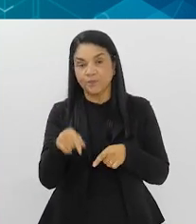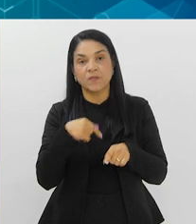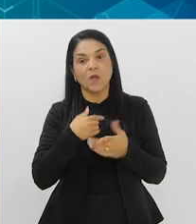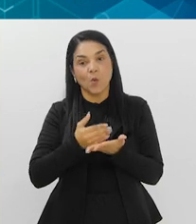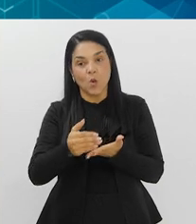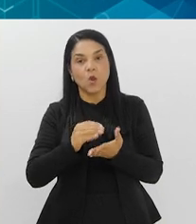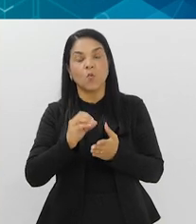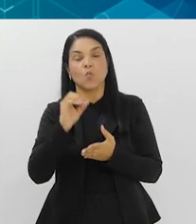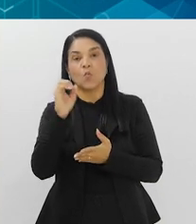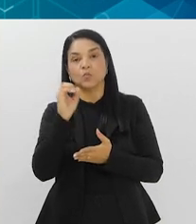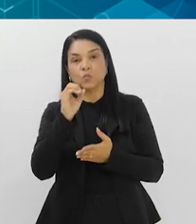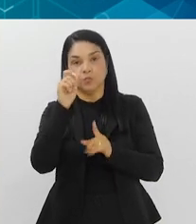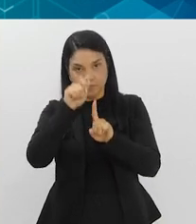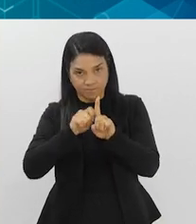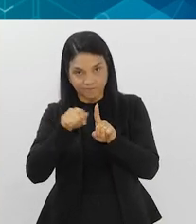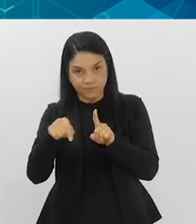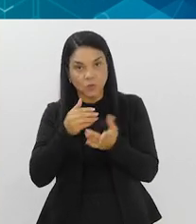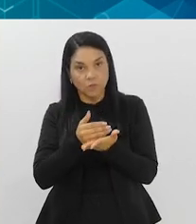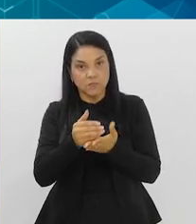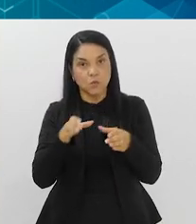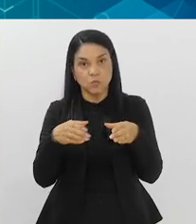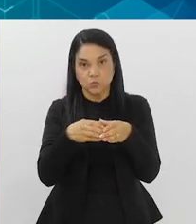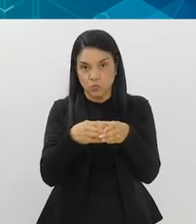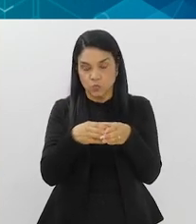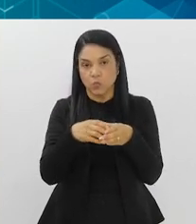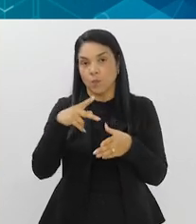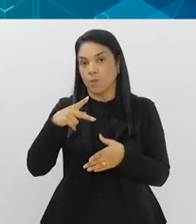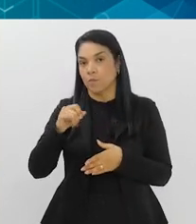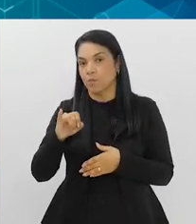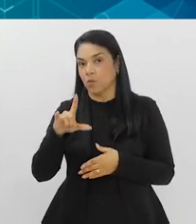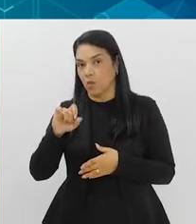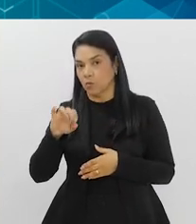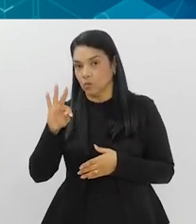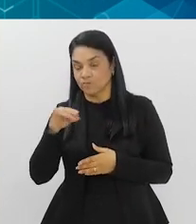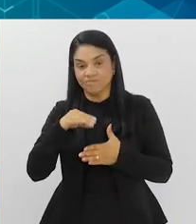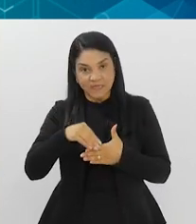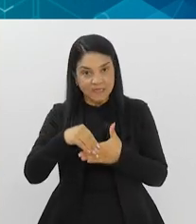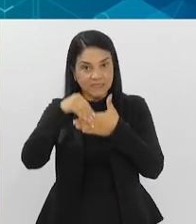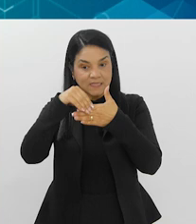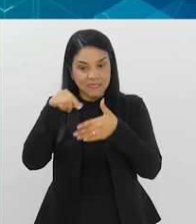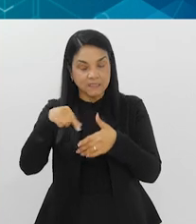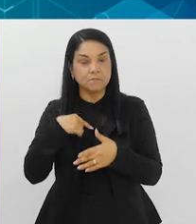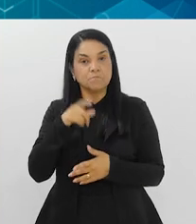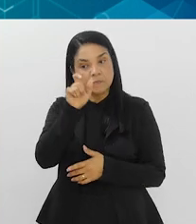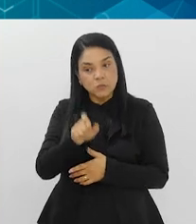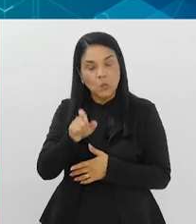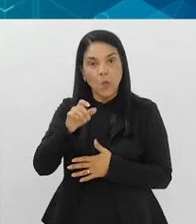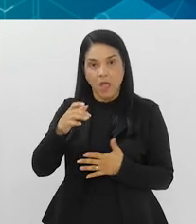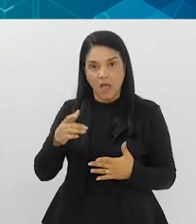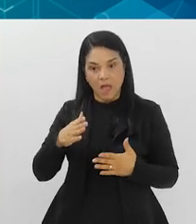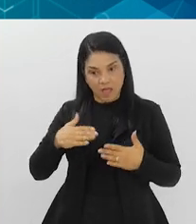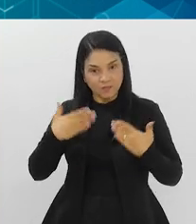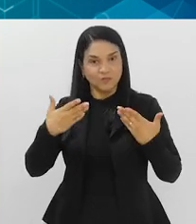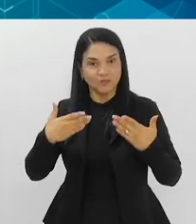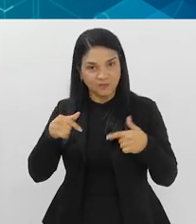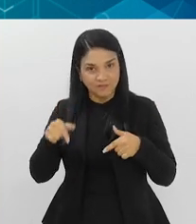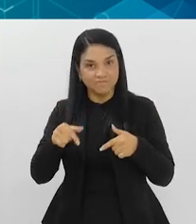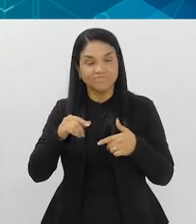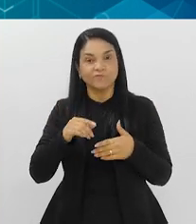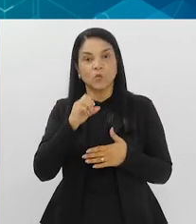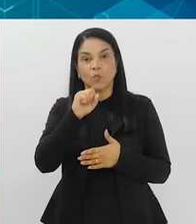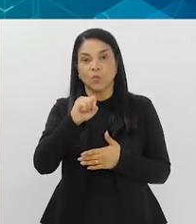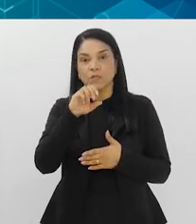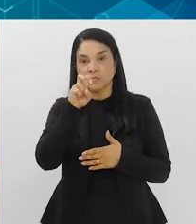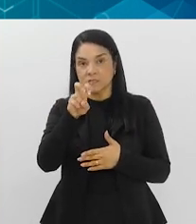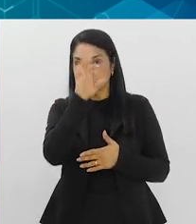em outubro, que vamos começar o segundo. E aí, quando você falou da liderança, né, se realmente as pessoas ficam assustadas, 85%